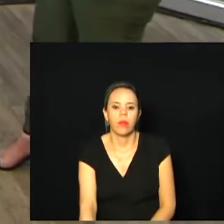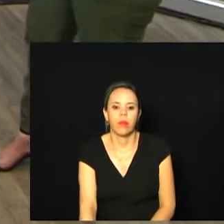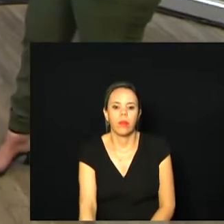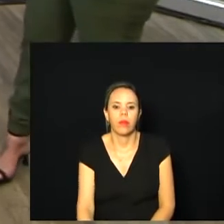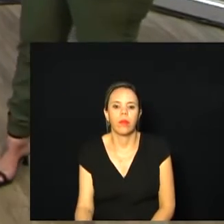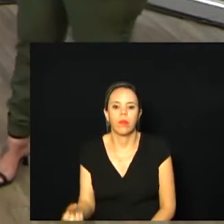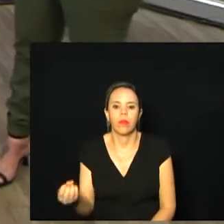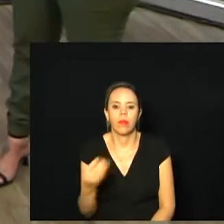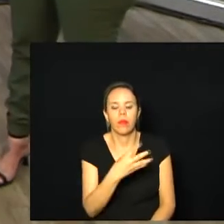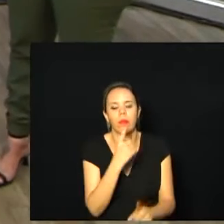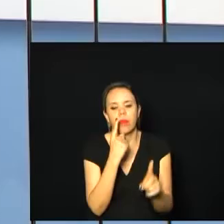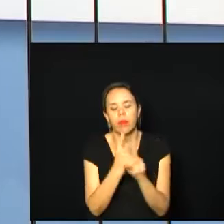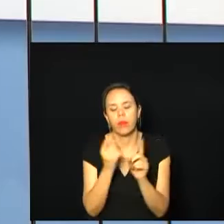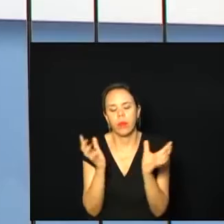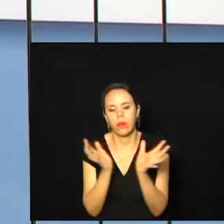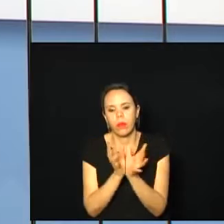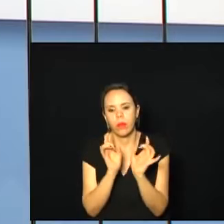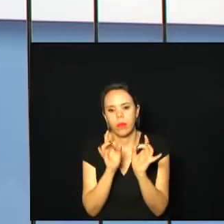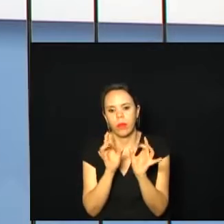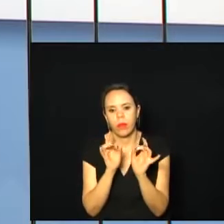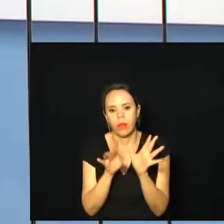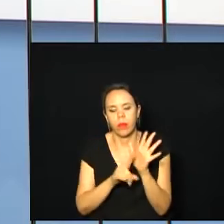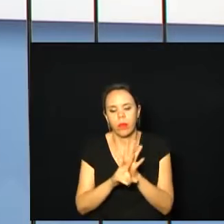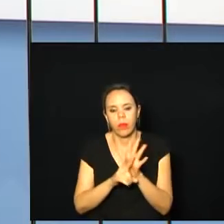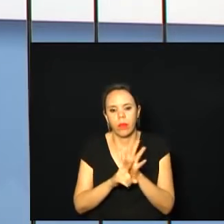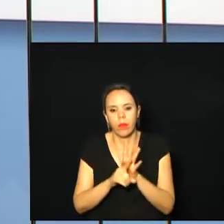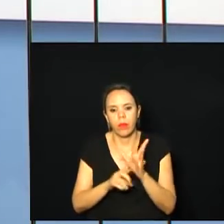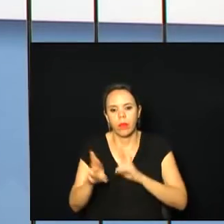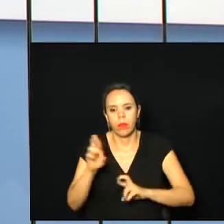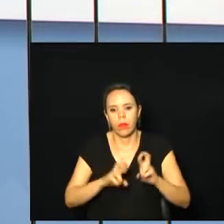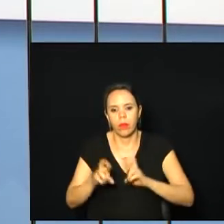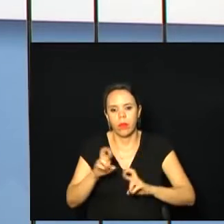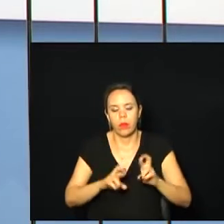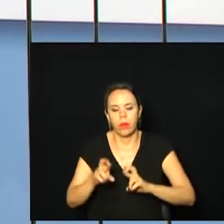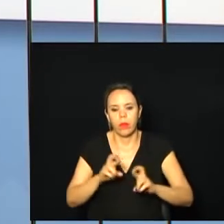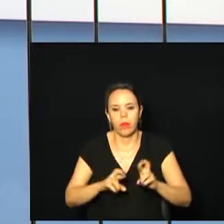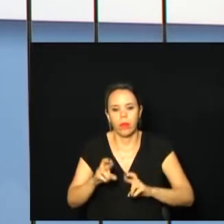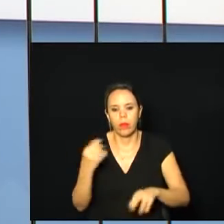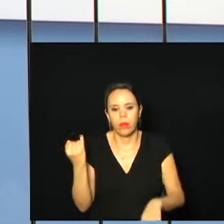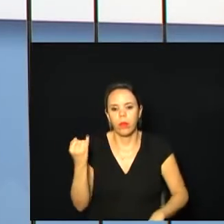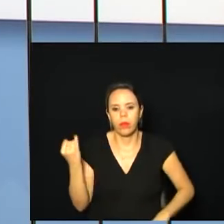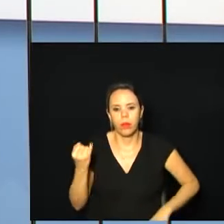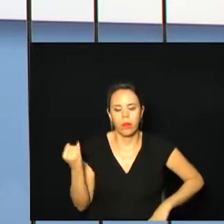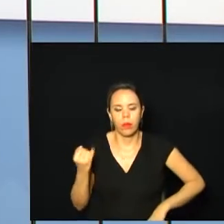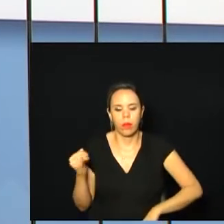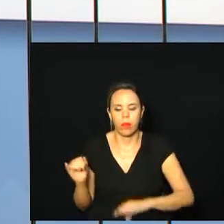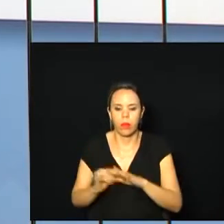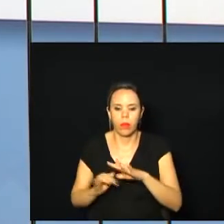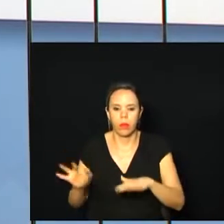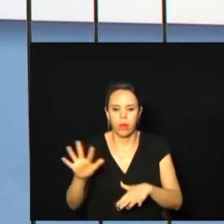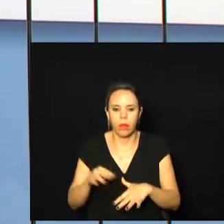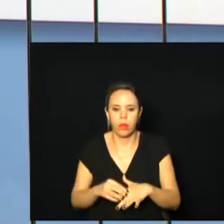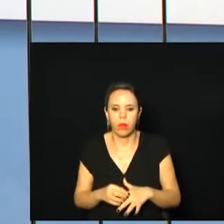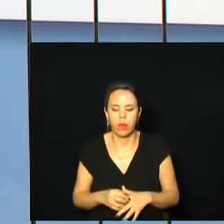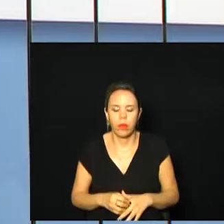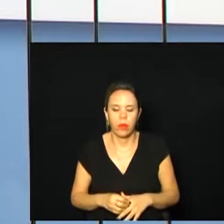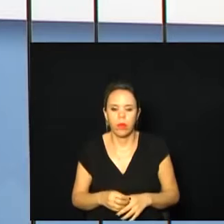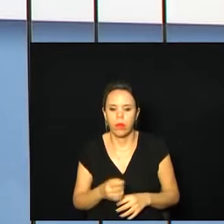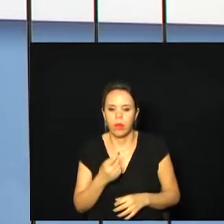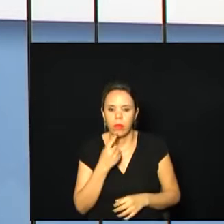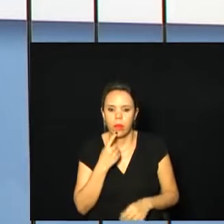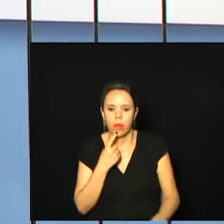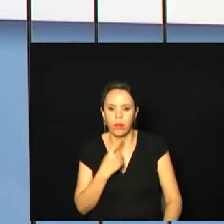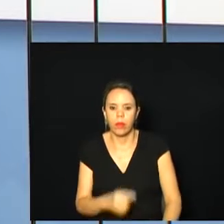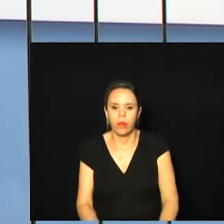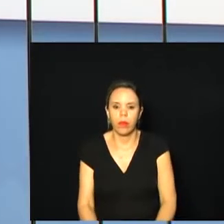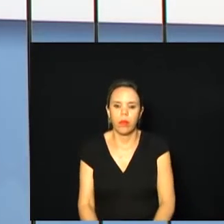um novo encontro da Comissão Especial de Estudos que analisa a importância do Instituto Federal de São Paulo,